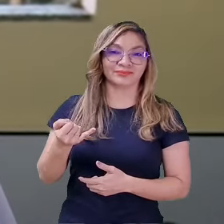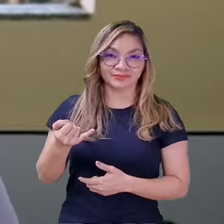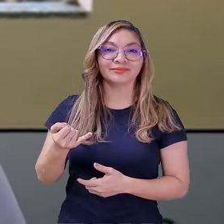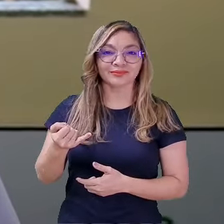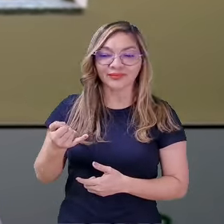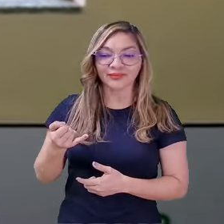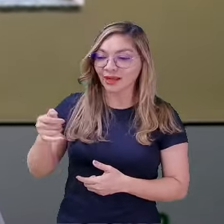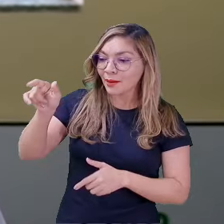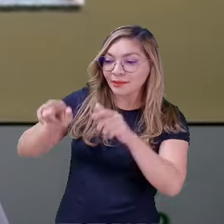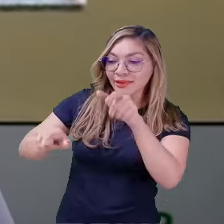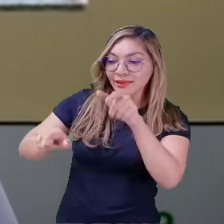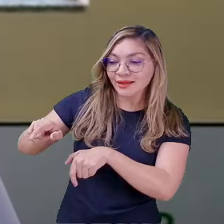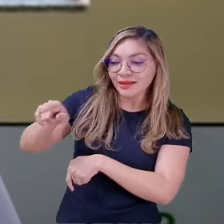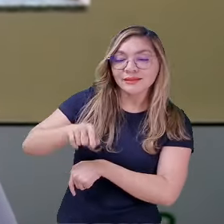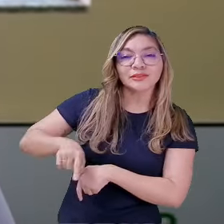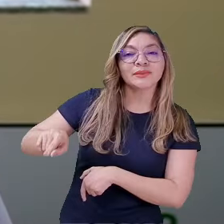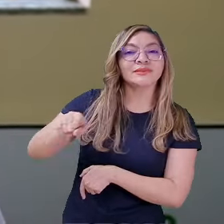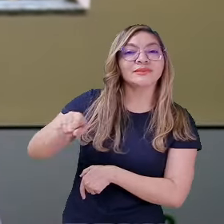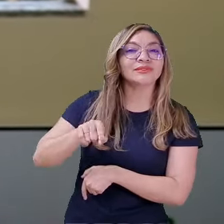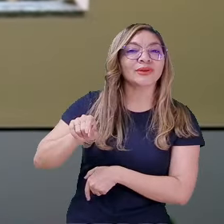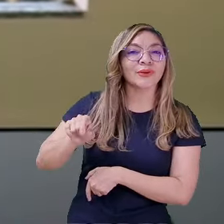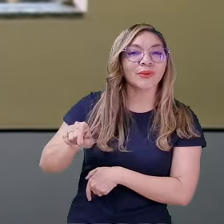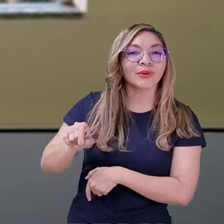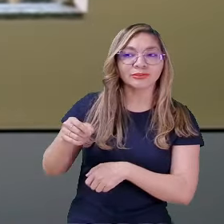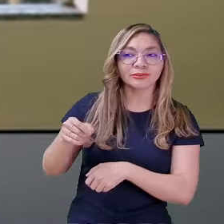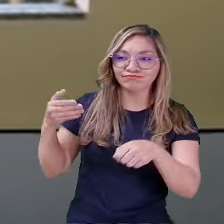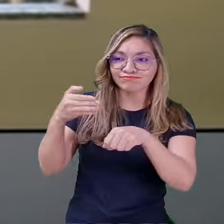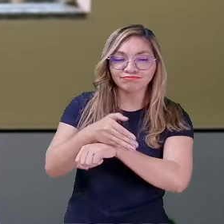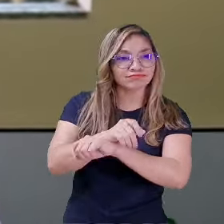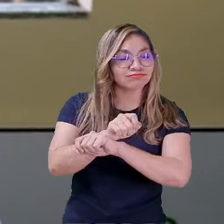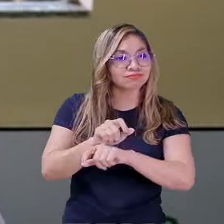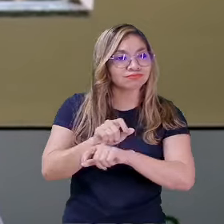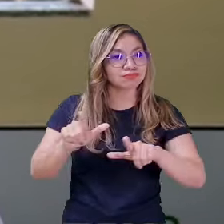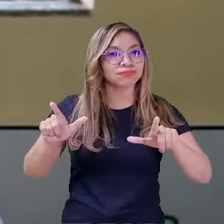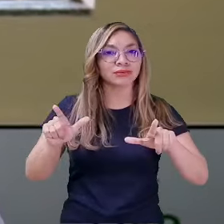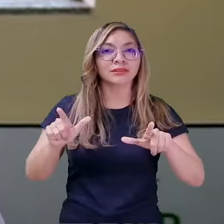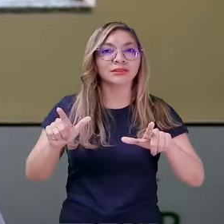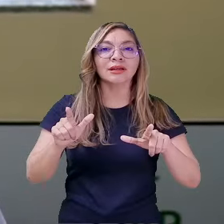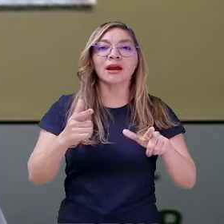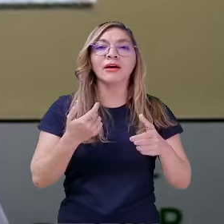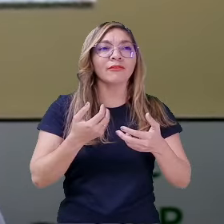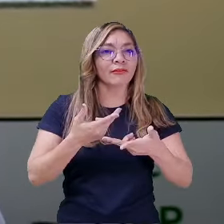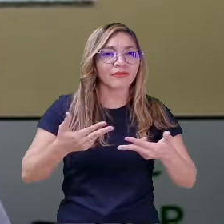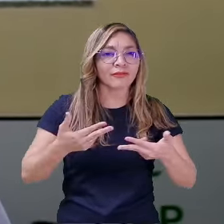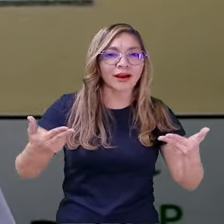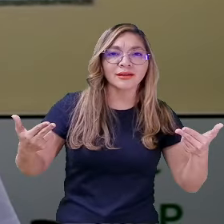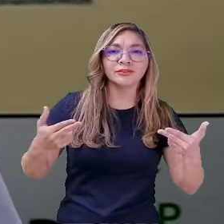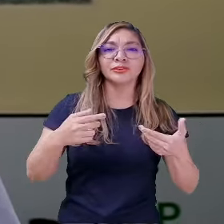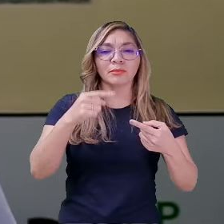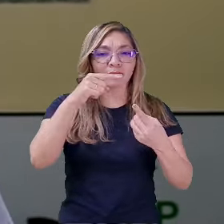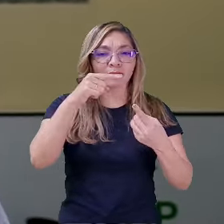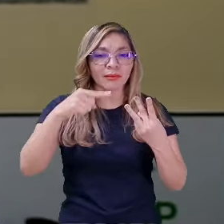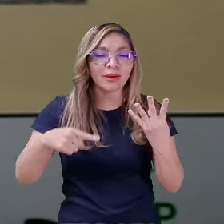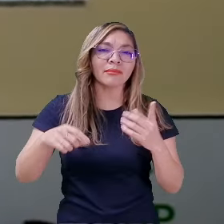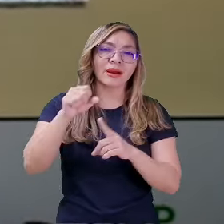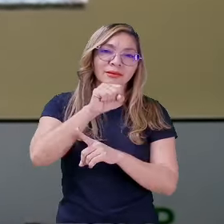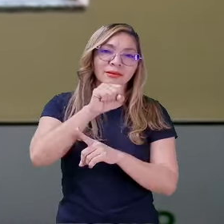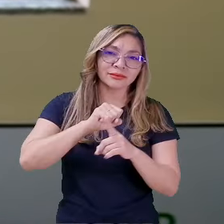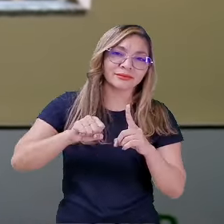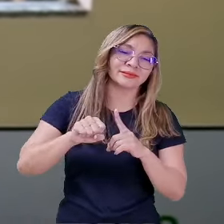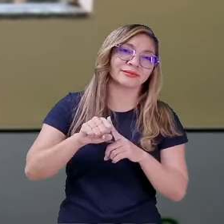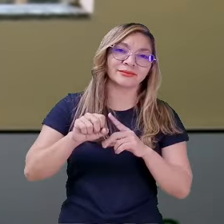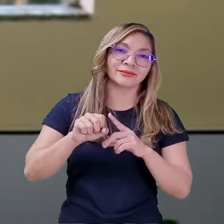cidadãos terem acesso aos serviços de cidadania. Então, com isso, é mais